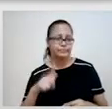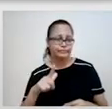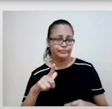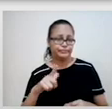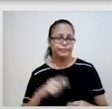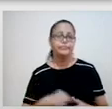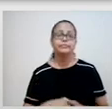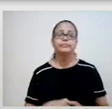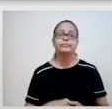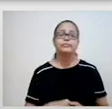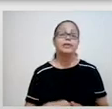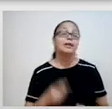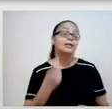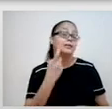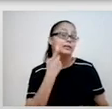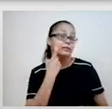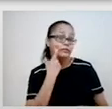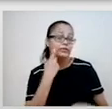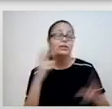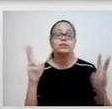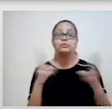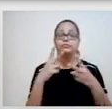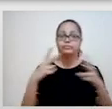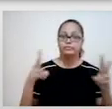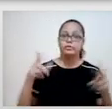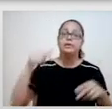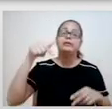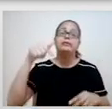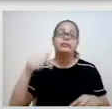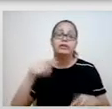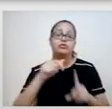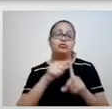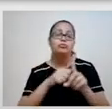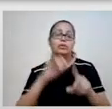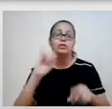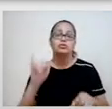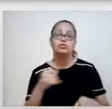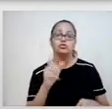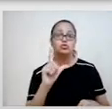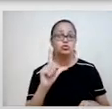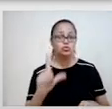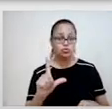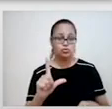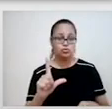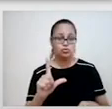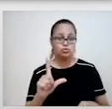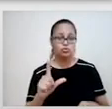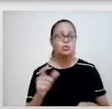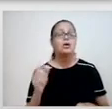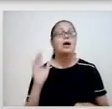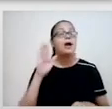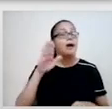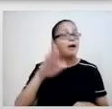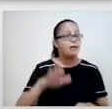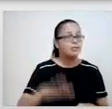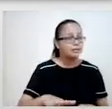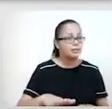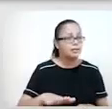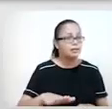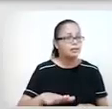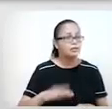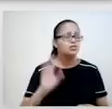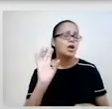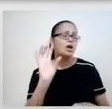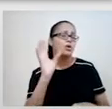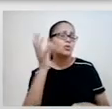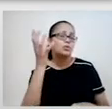ó. Naquela sexta-feira dos ventos, 7 de julho, logo que um conector, a tarde caiu, os acontecimentos começaram